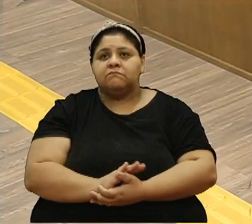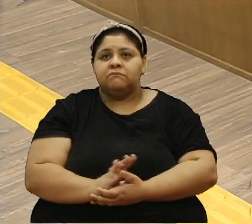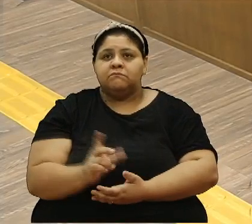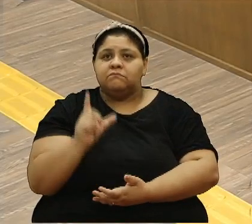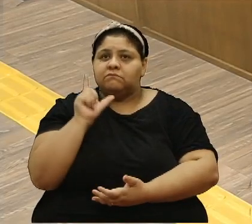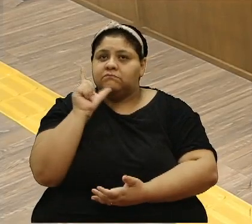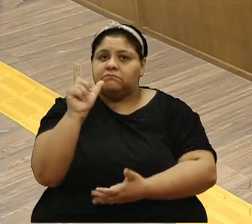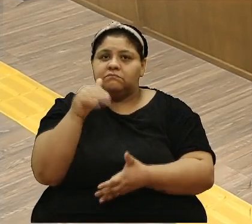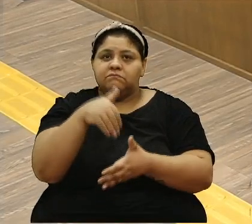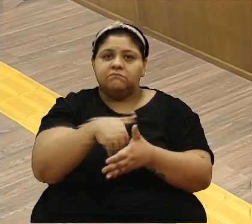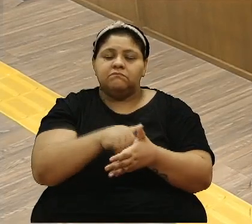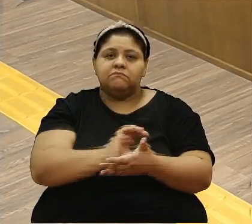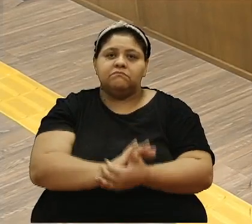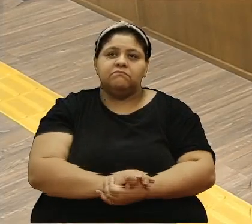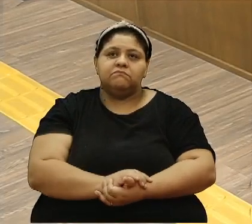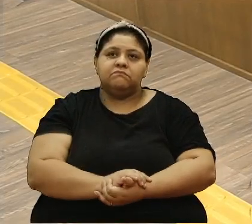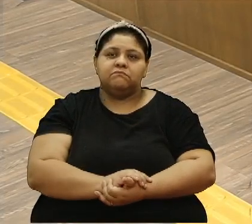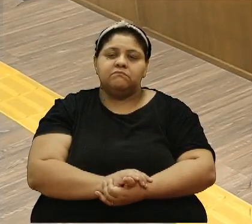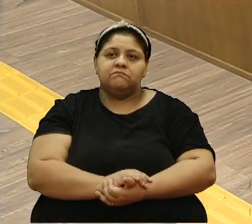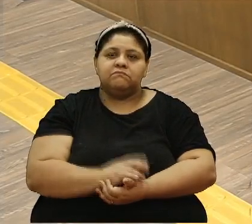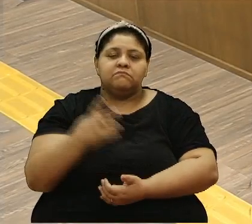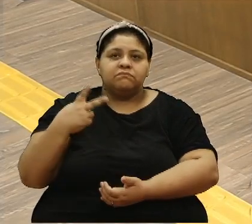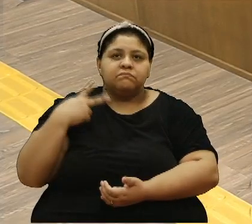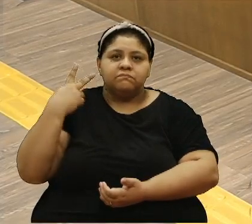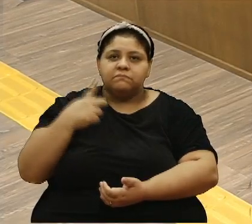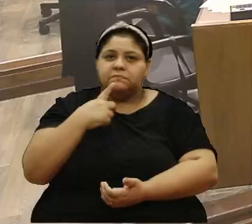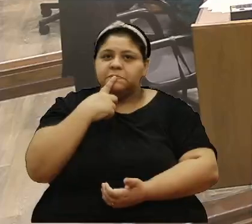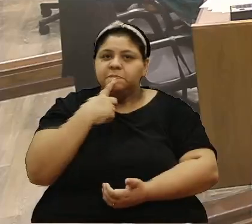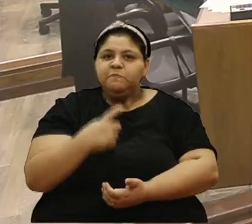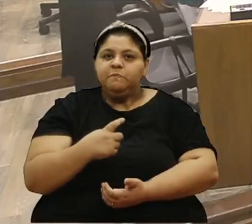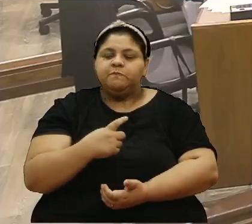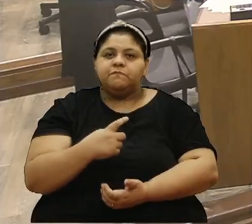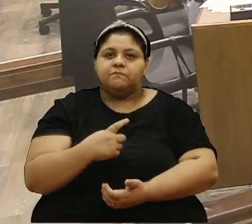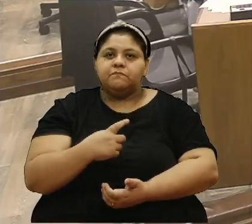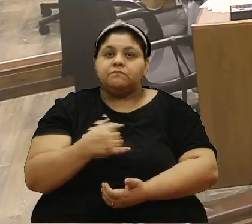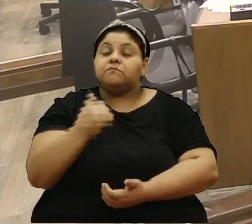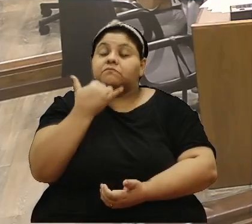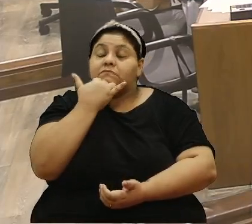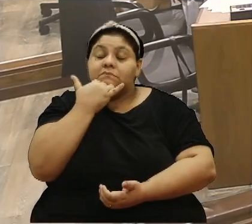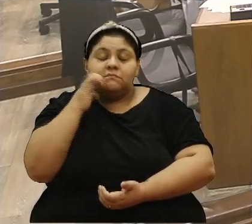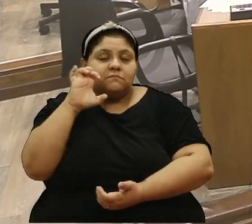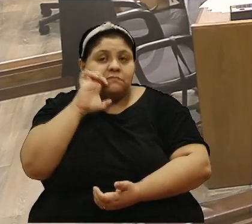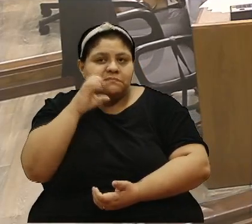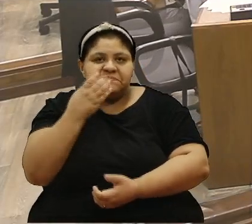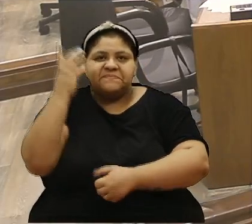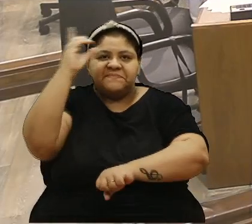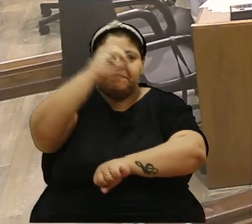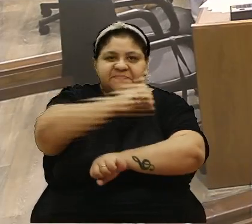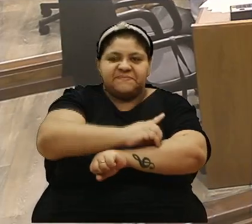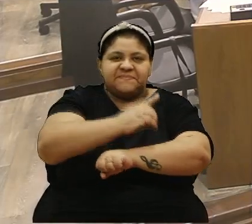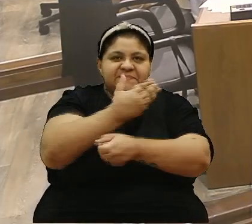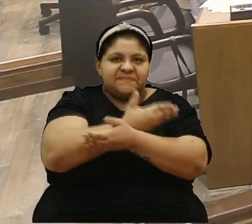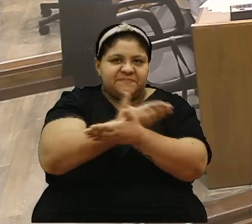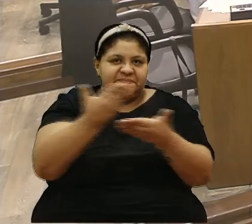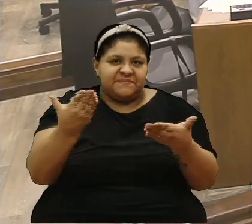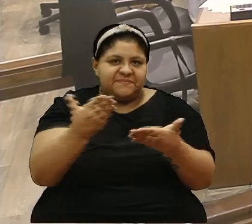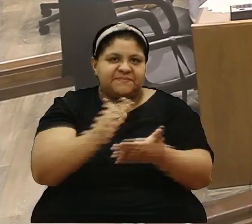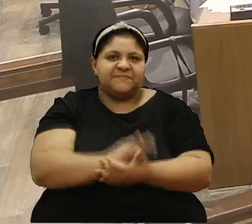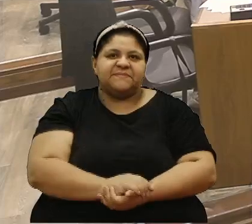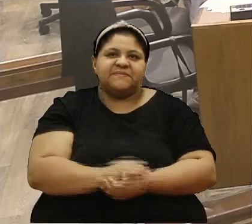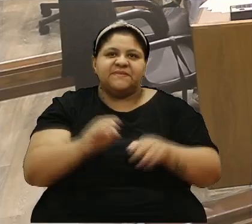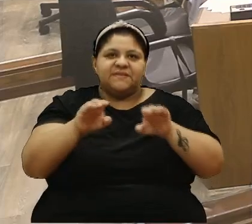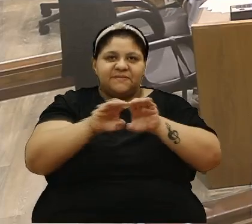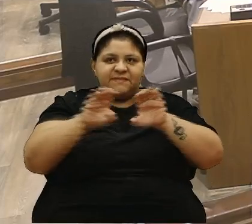Para declarar voto. Para declarar voto. Vereadora Estela Balardim. Bom dia, colegas vereadores, colegas vereadoras,